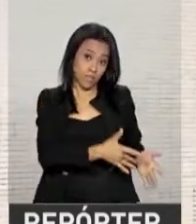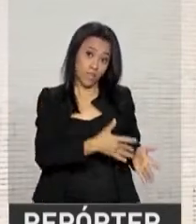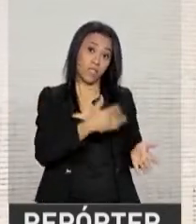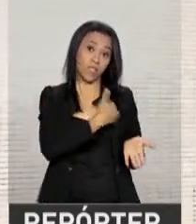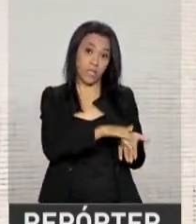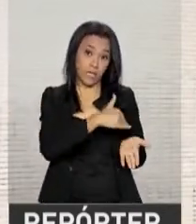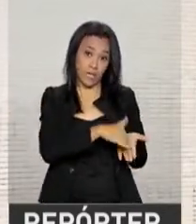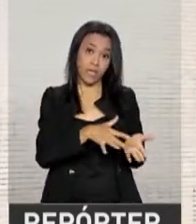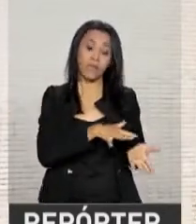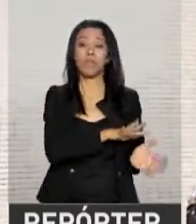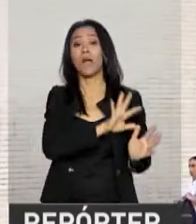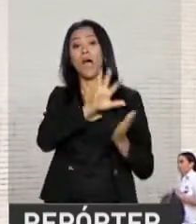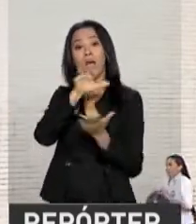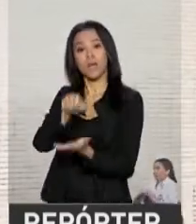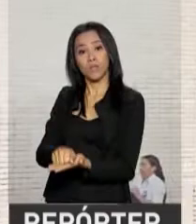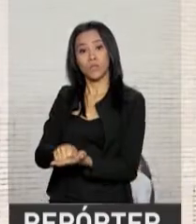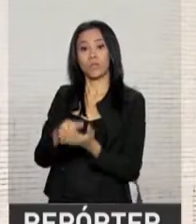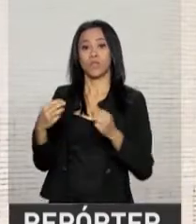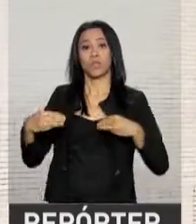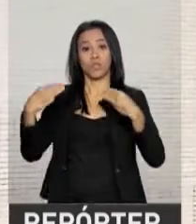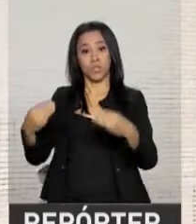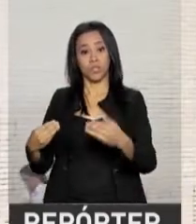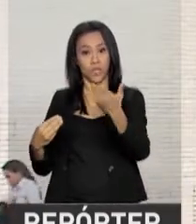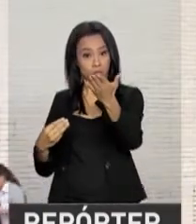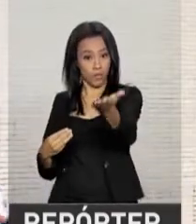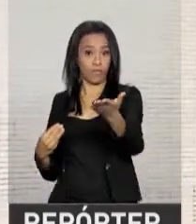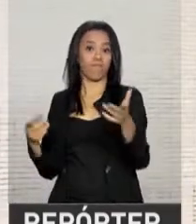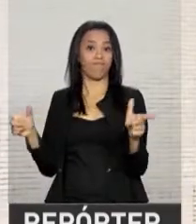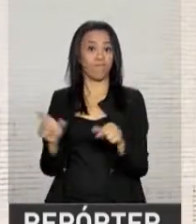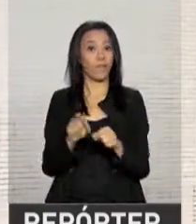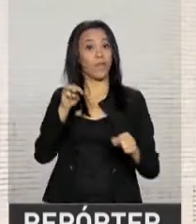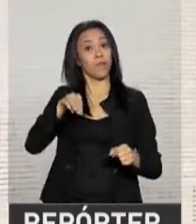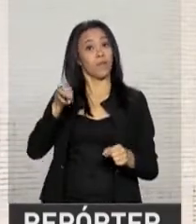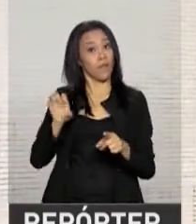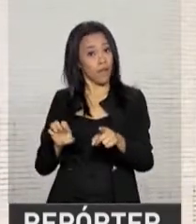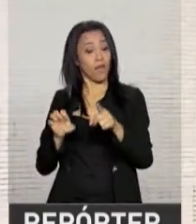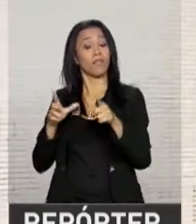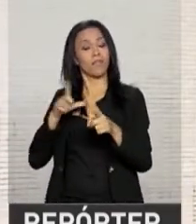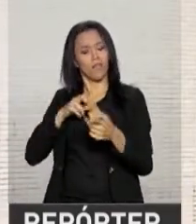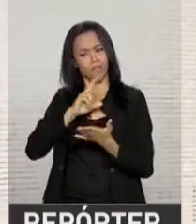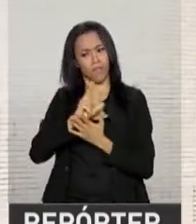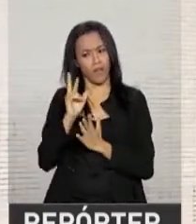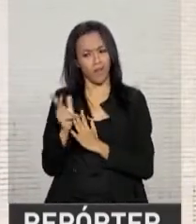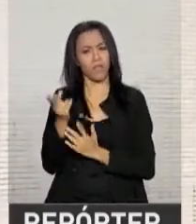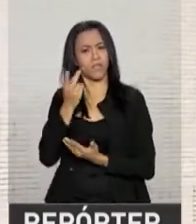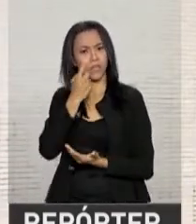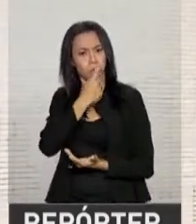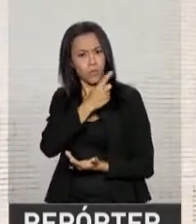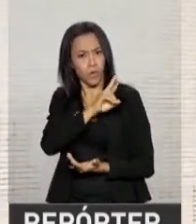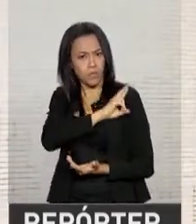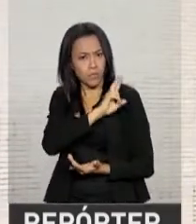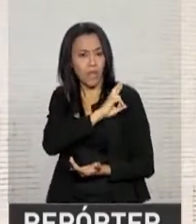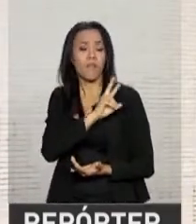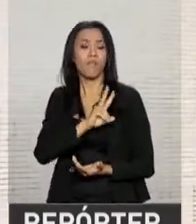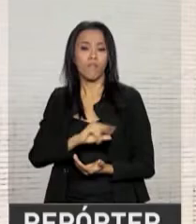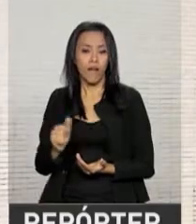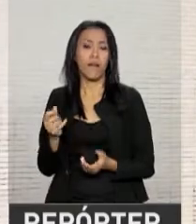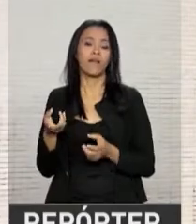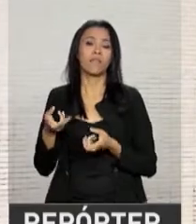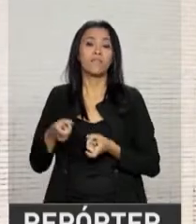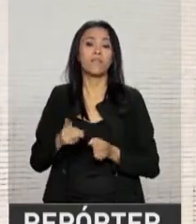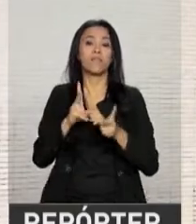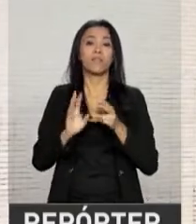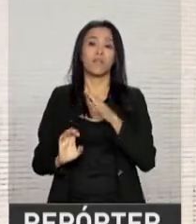para assumir o ministério de minas e energia e entre várias responsabilidades ele vai cuidar do processo de privatização da eletrobrás